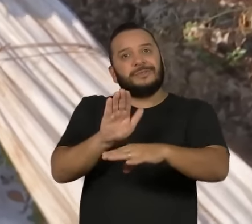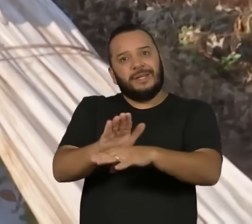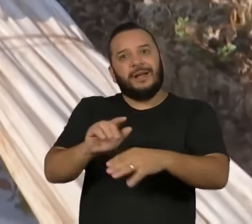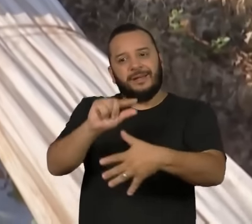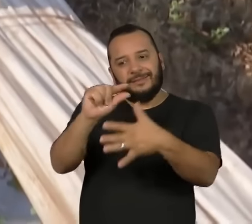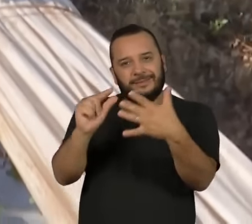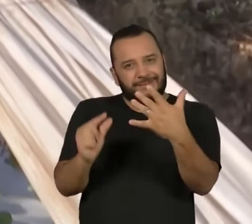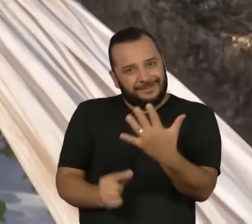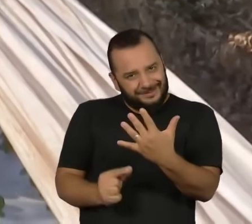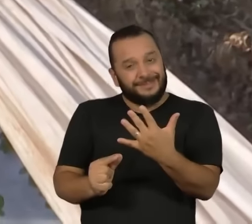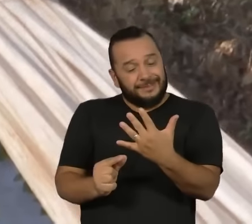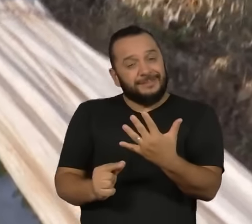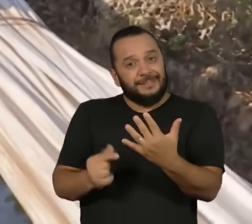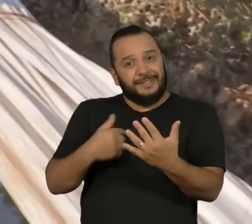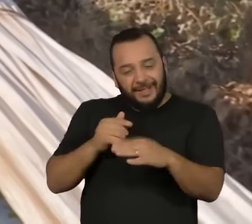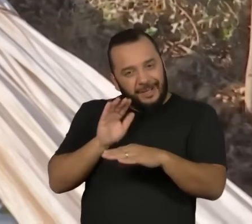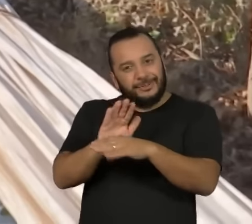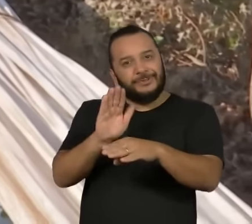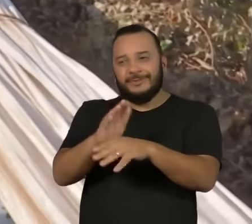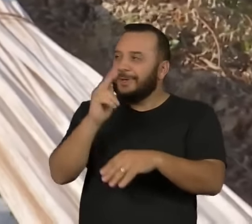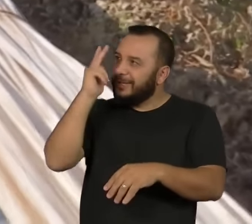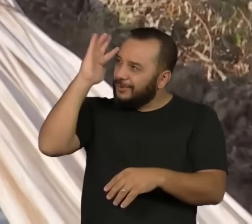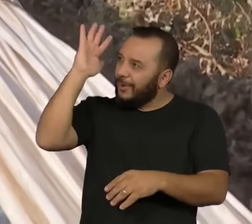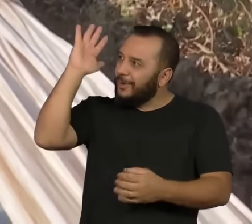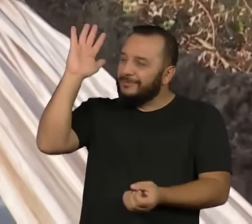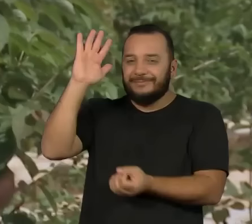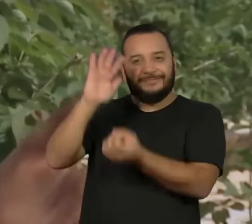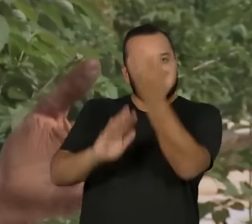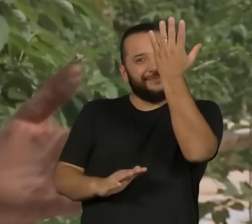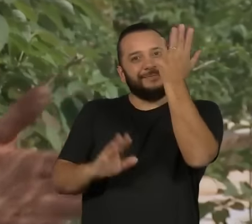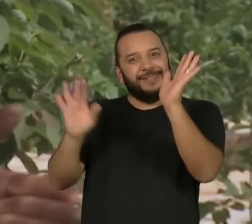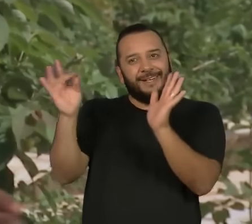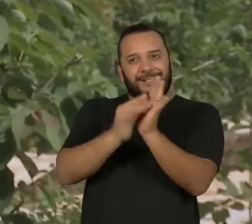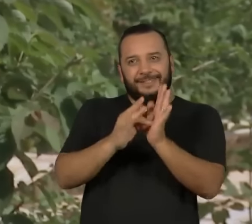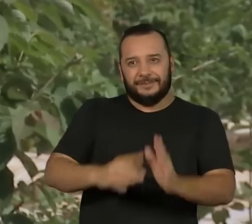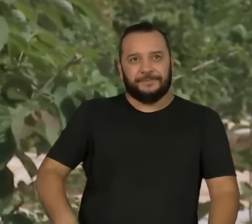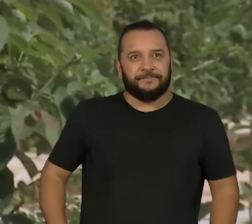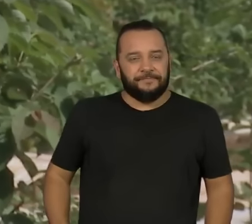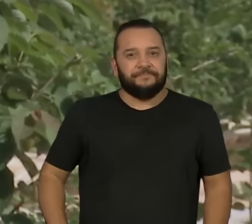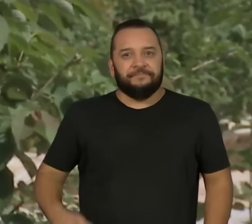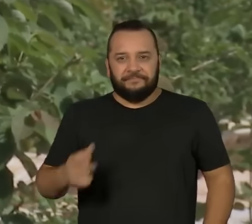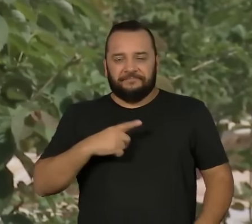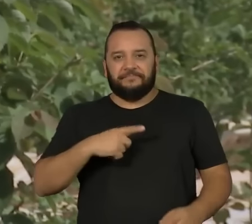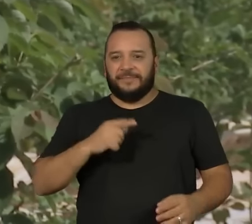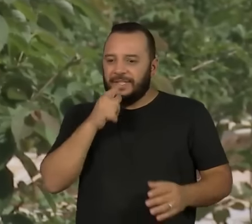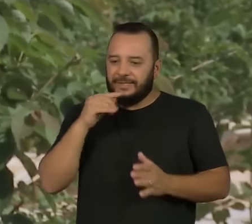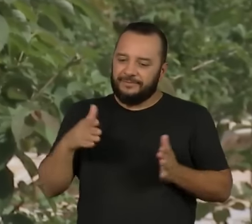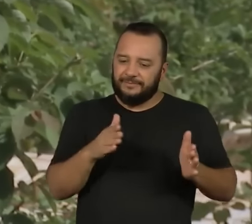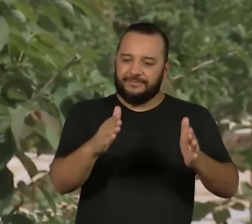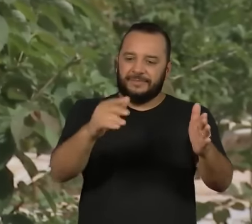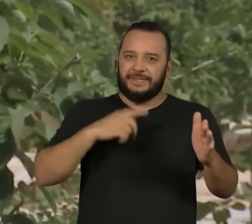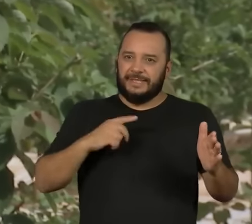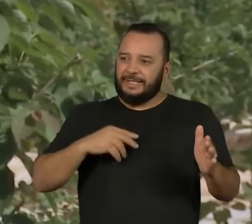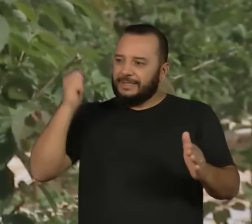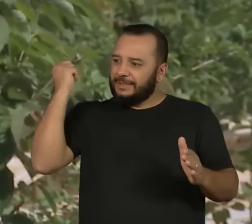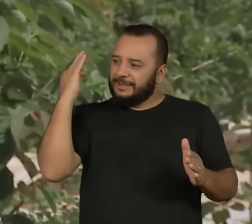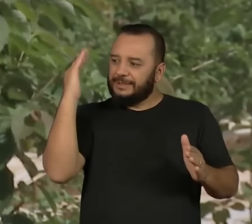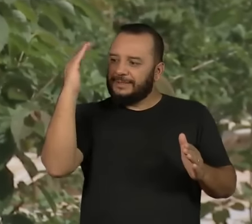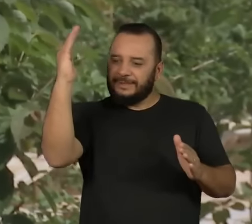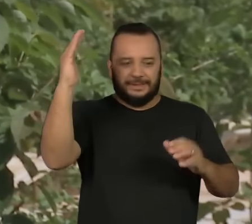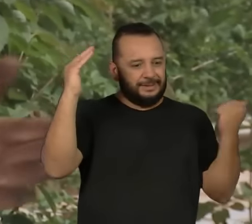ainda que pequena, é sonho virando realidade. A Mata Ciliar se aproximou muito dos córregos, dos riozinhos,